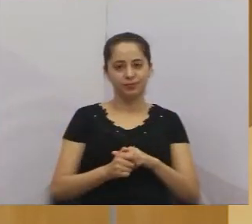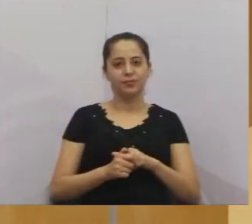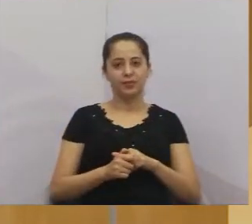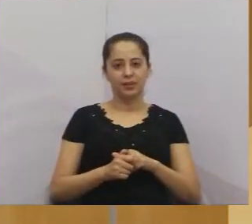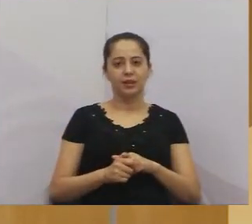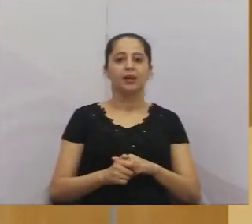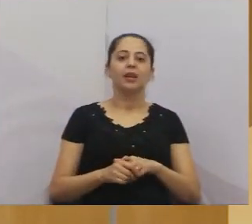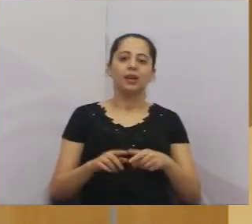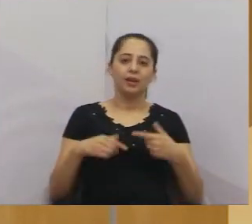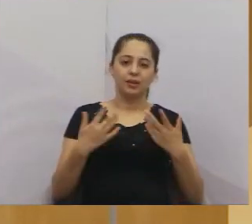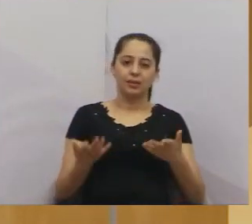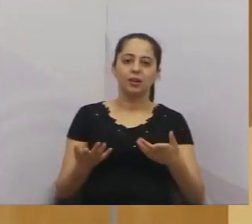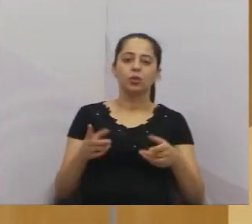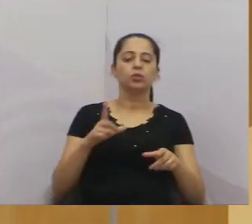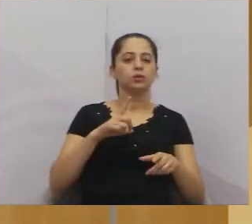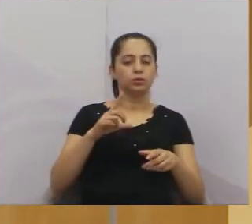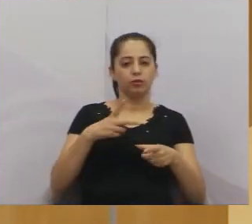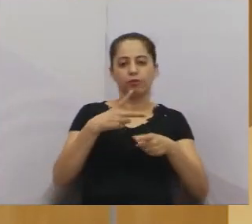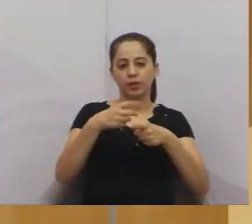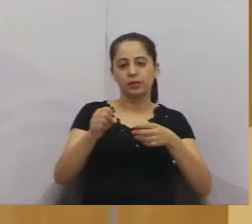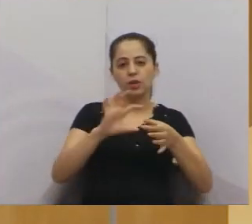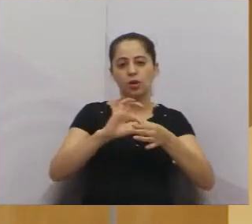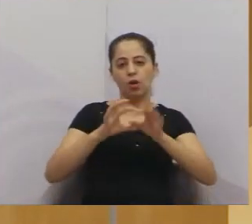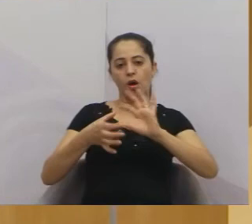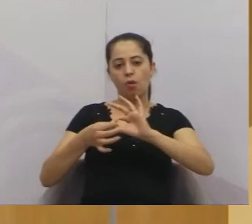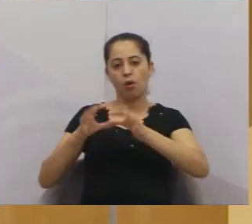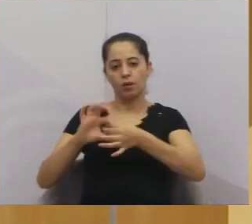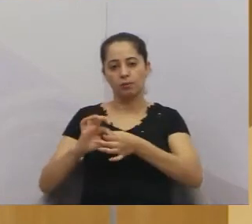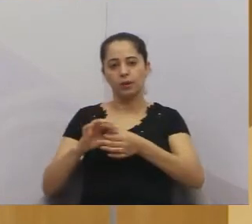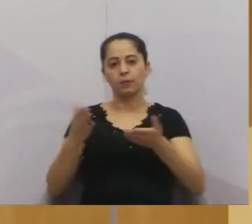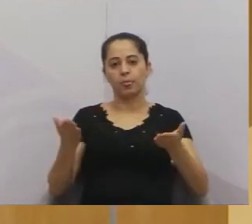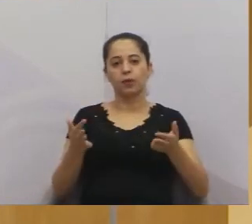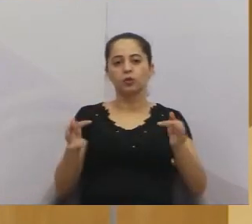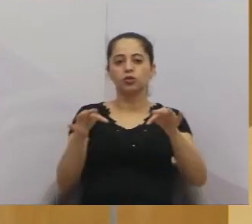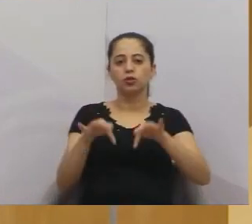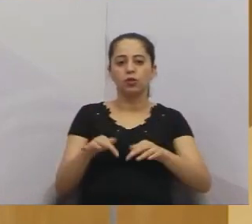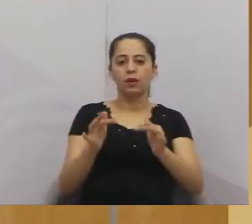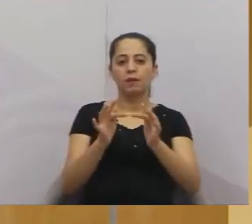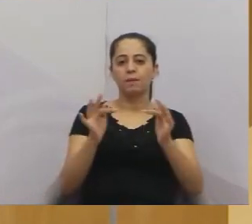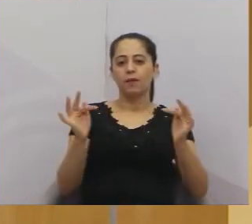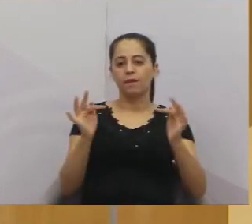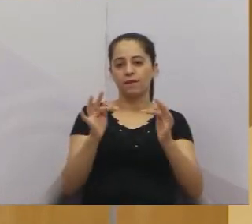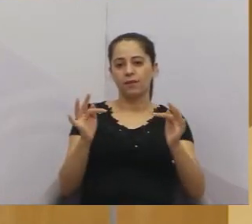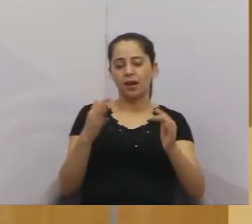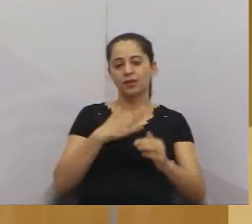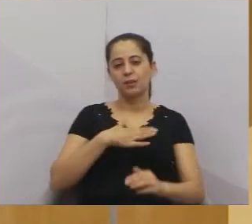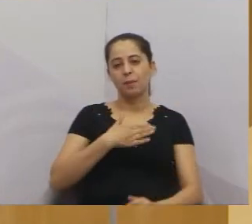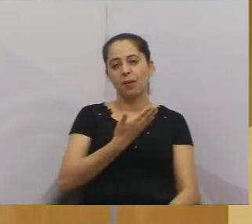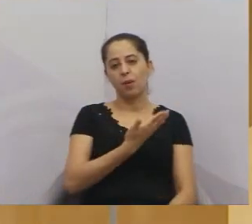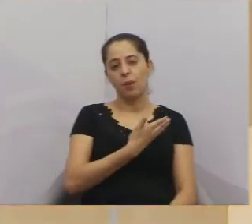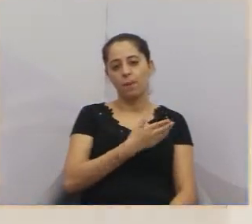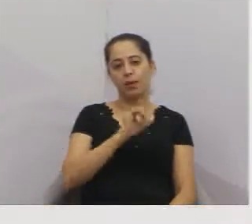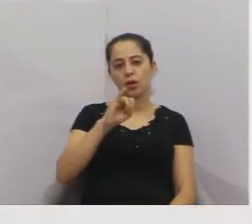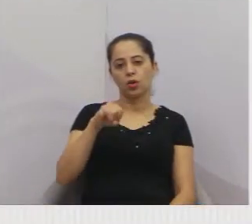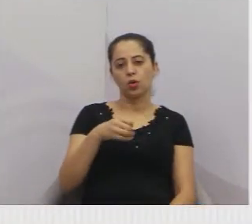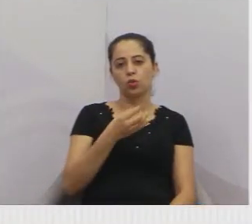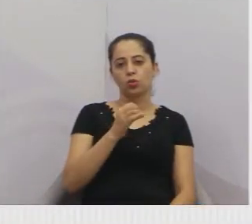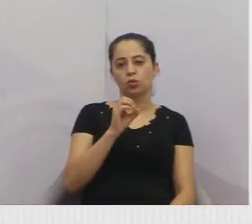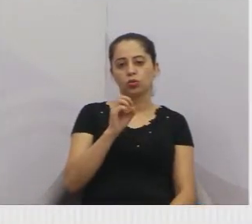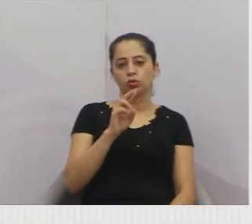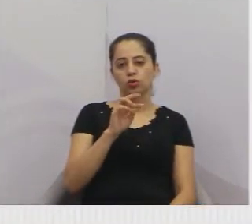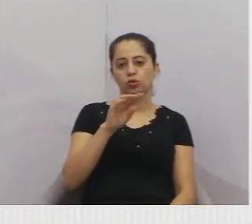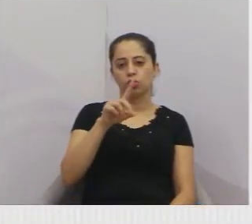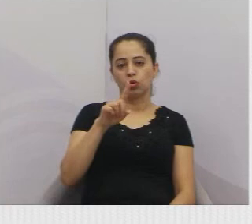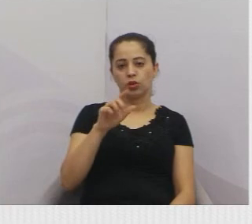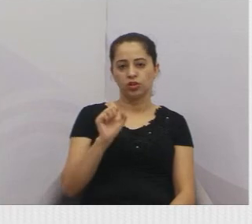depois das medalhas olímpicas. E eu finalizo o dia de hoje com uma frase do meu amigo Jorge, uma frase que ele